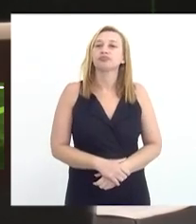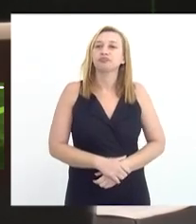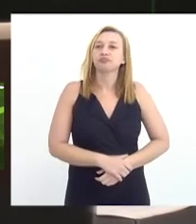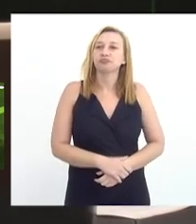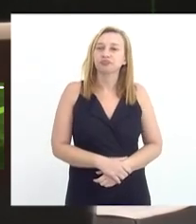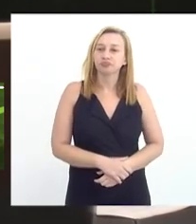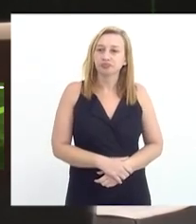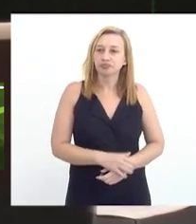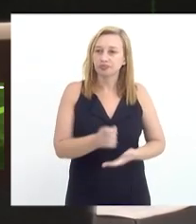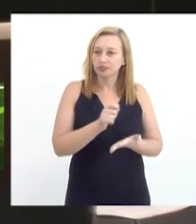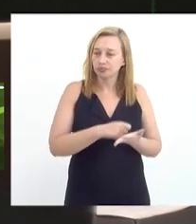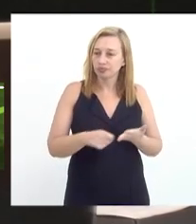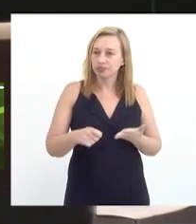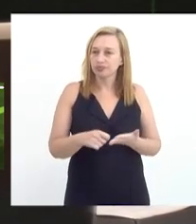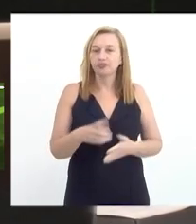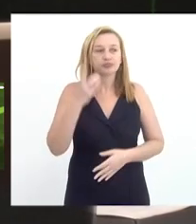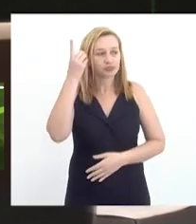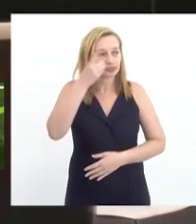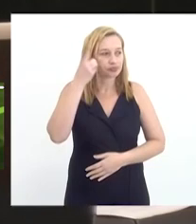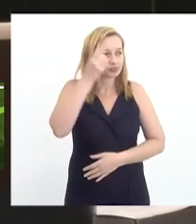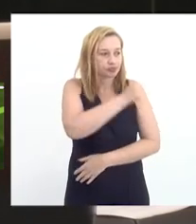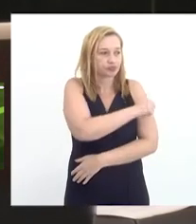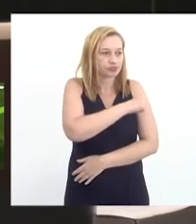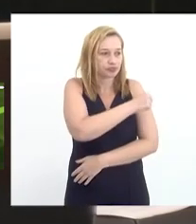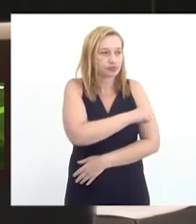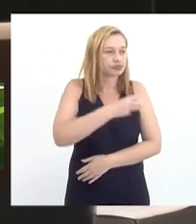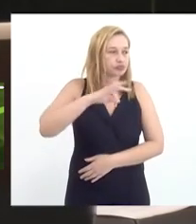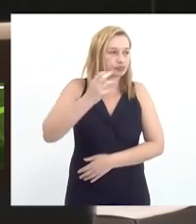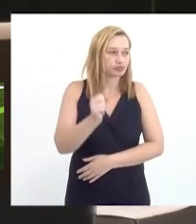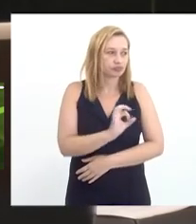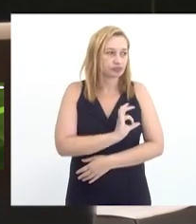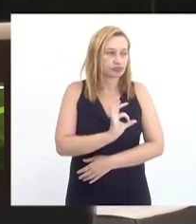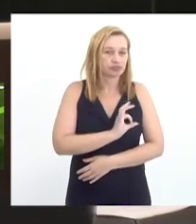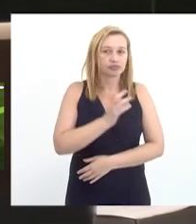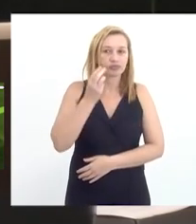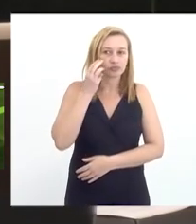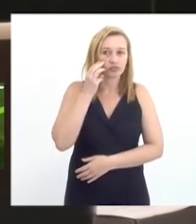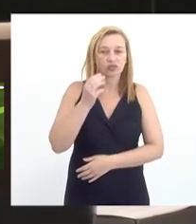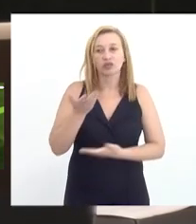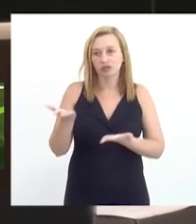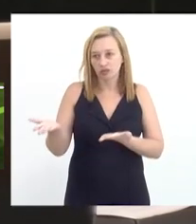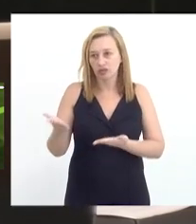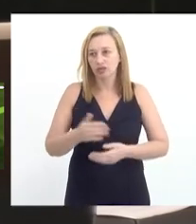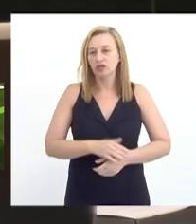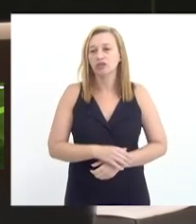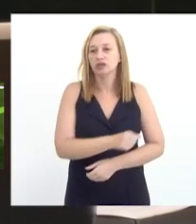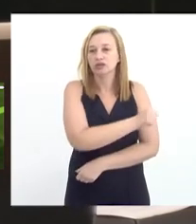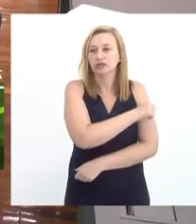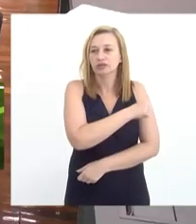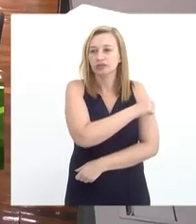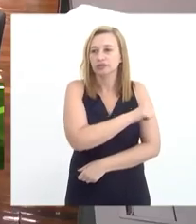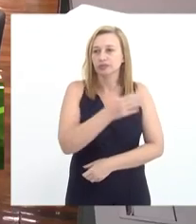Estão escritos ainda Deputada Enfermeira Regiane Marta Rocha E Valdeck Por gentileza Enfermeira